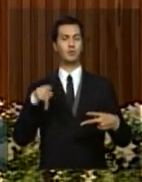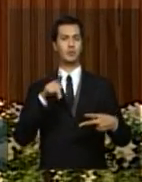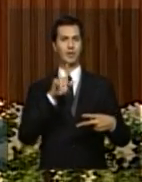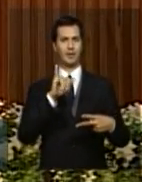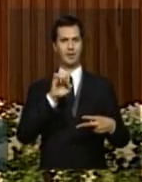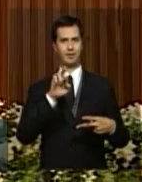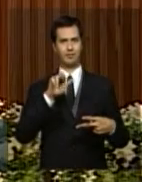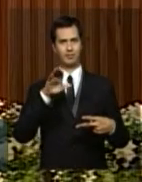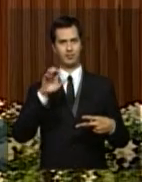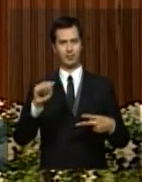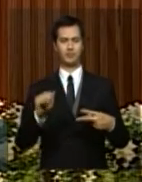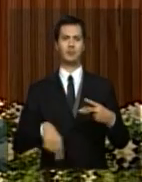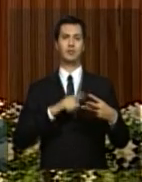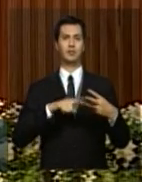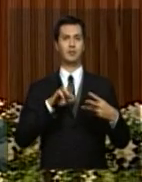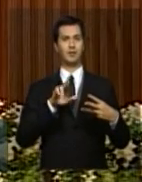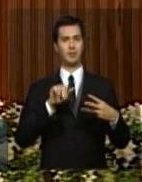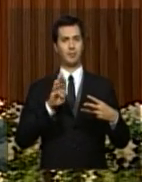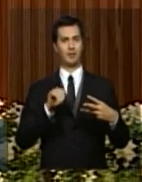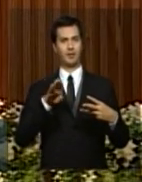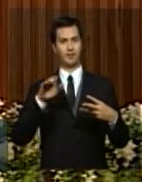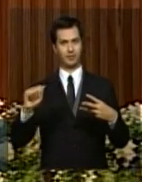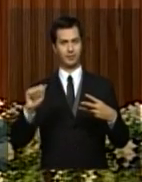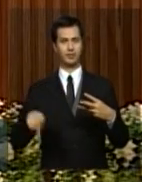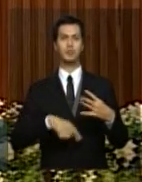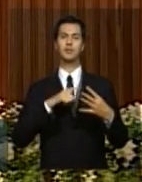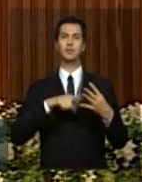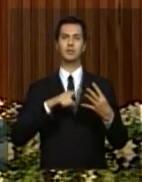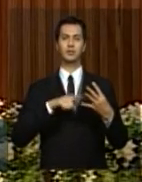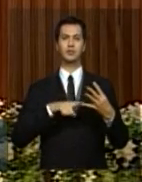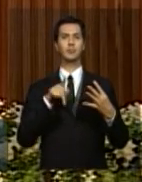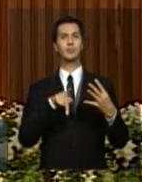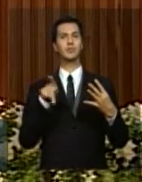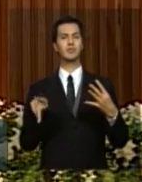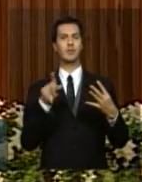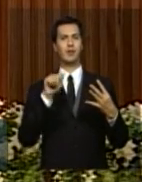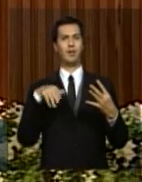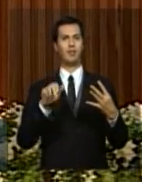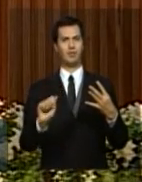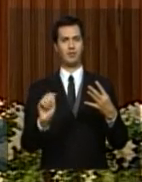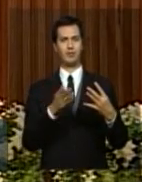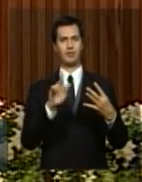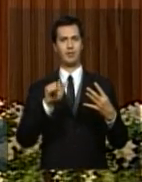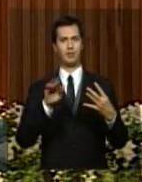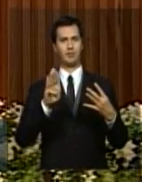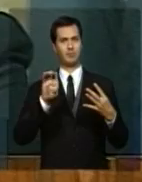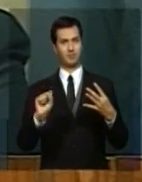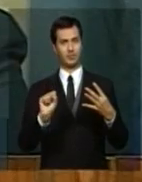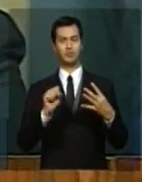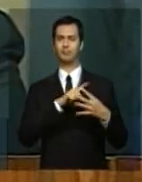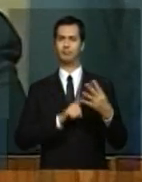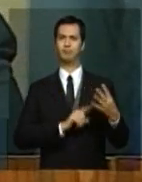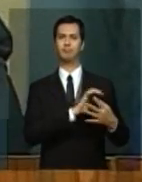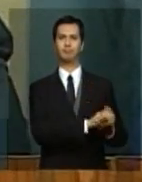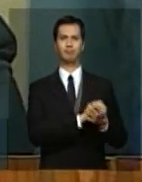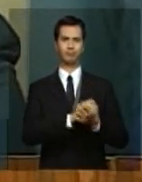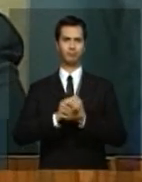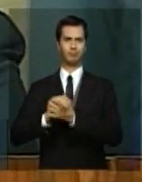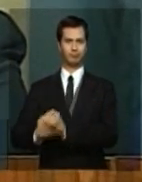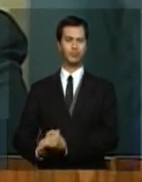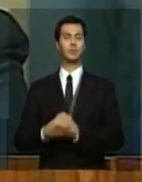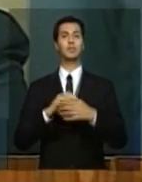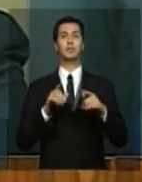panes a Rebeca Tavares e a professora Ana gabas eh aqui